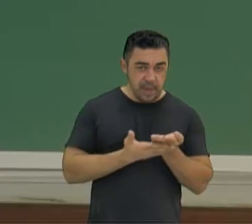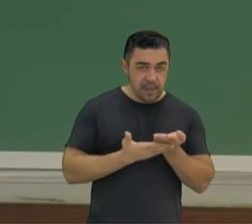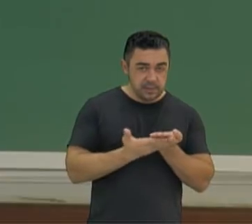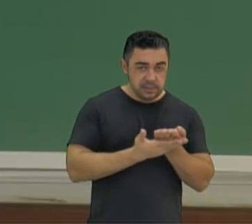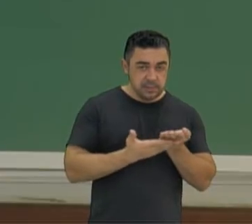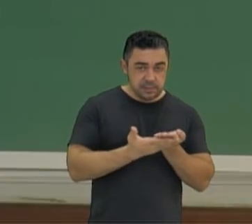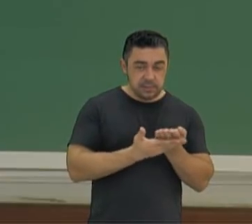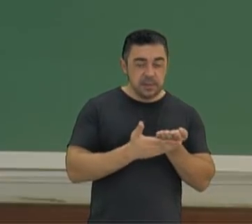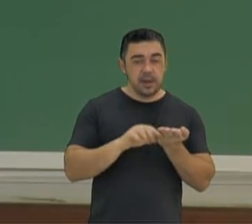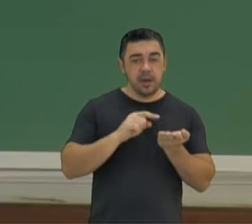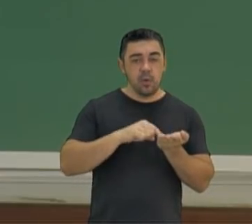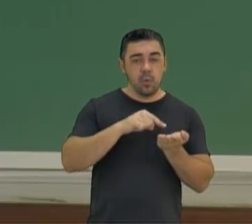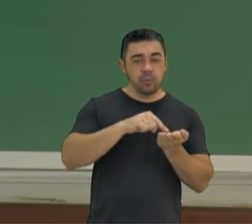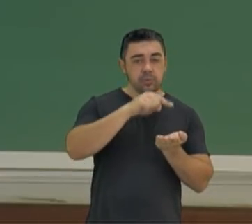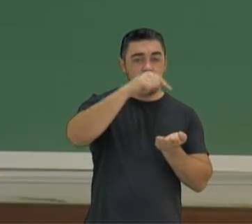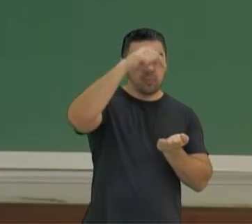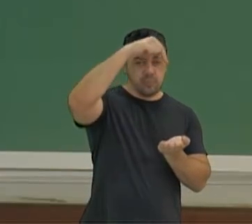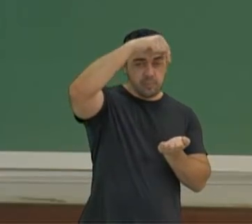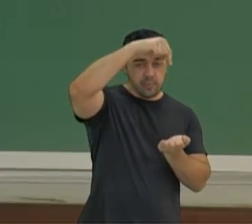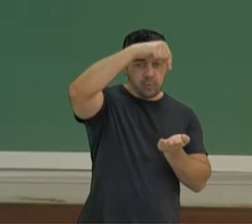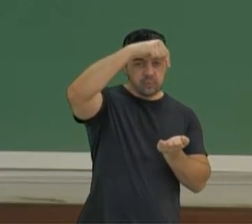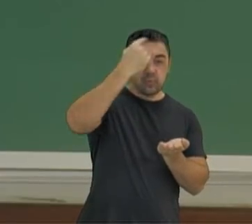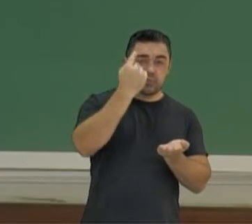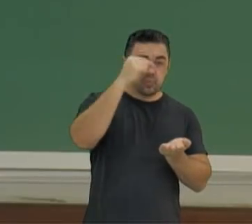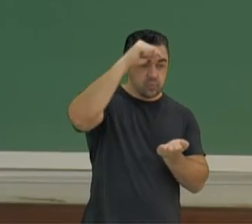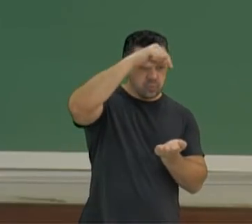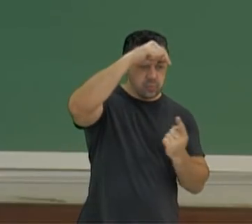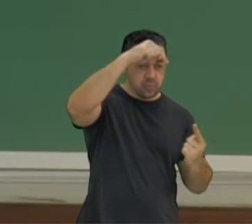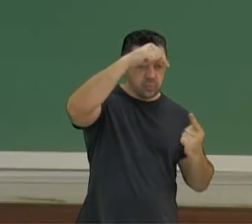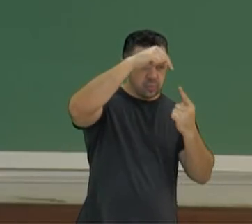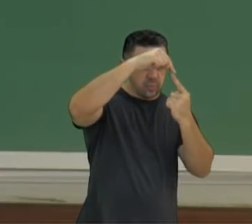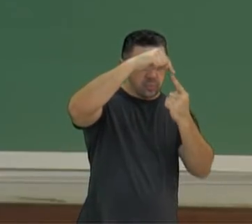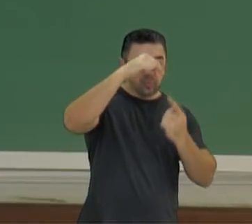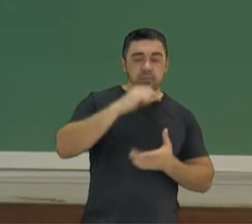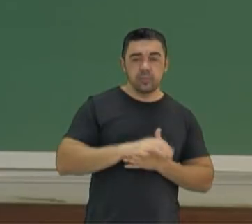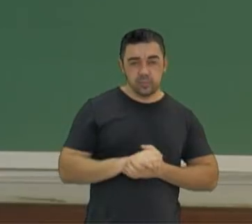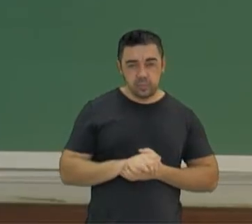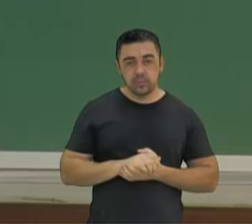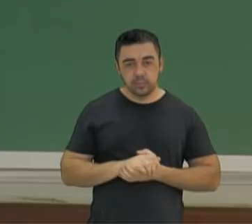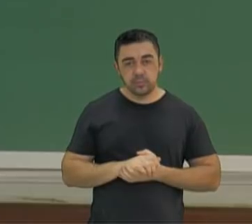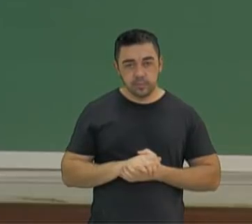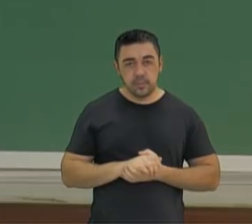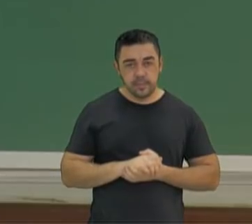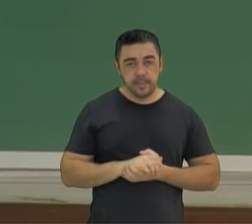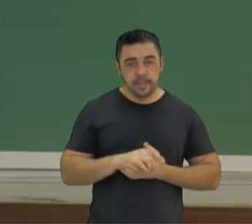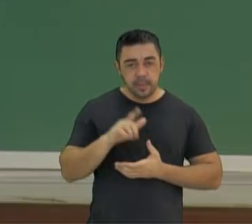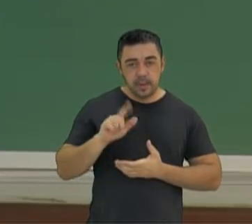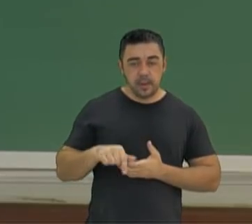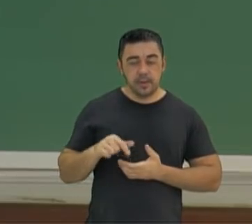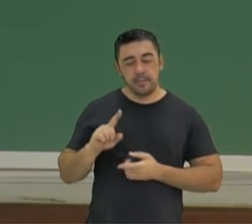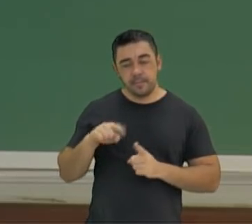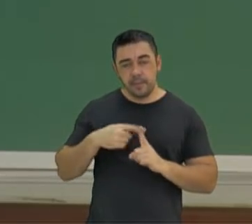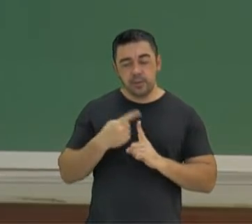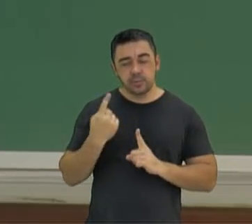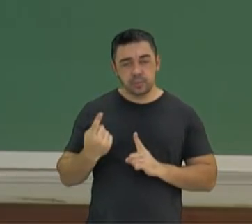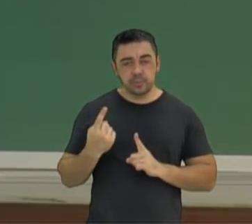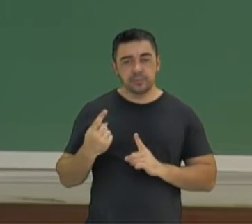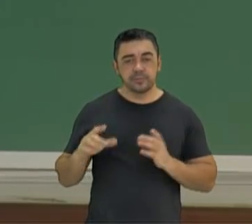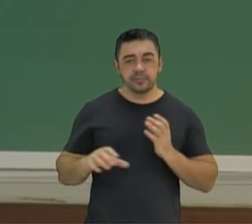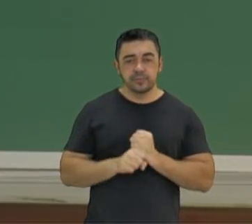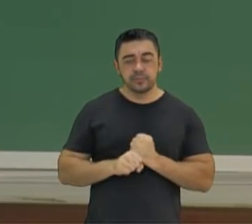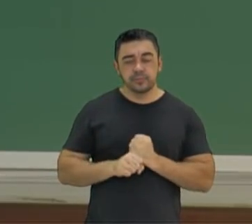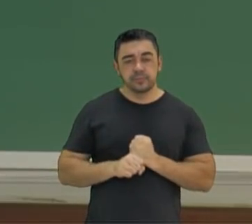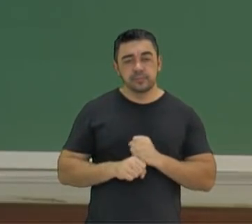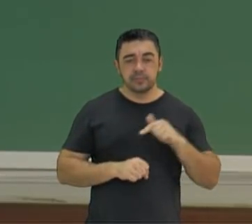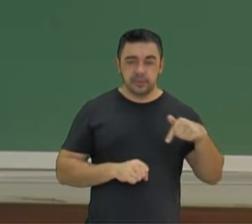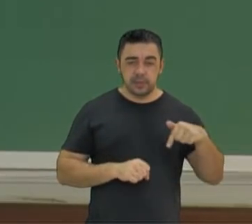característica especial, que é um vértice em comum. Então, ela tem os vértices da base e mais um em comum.